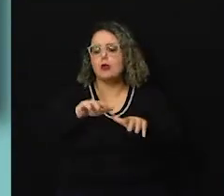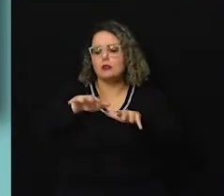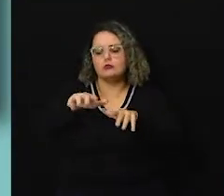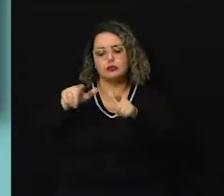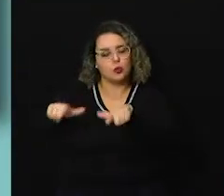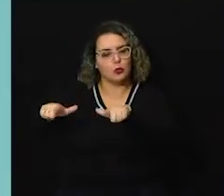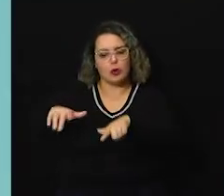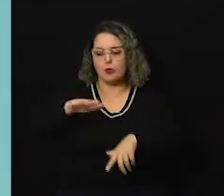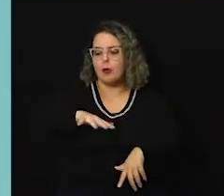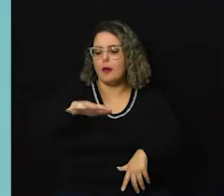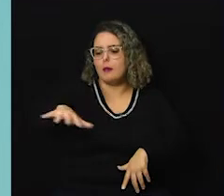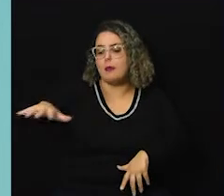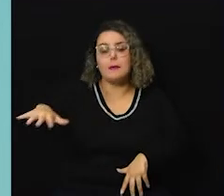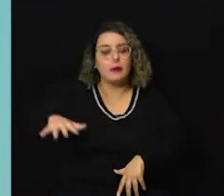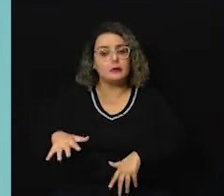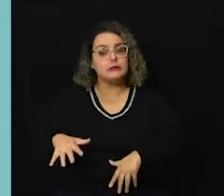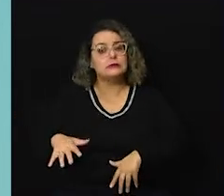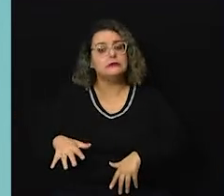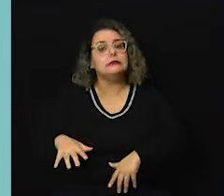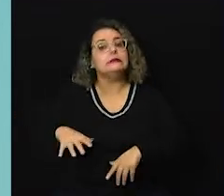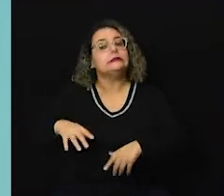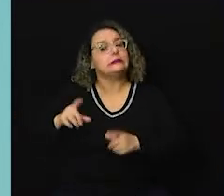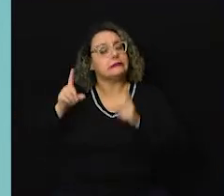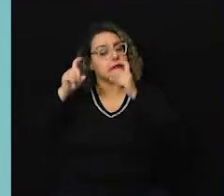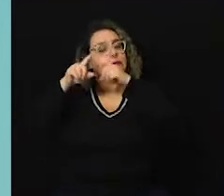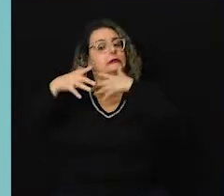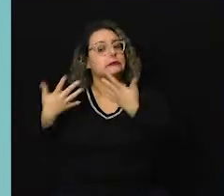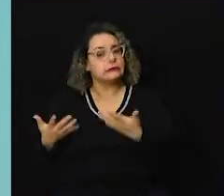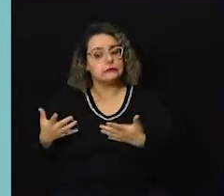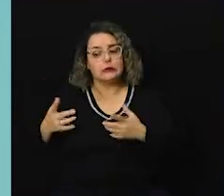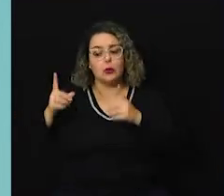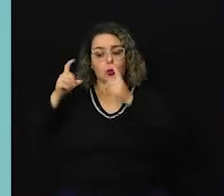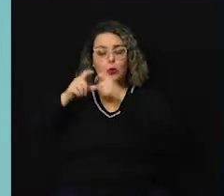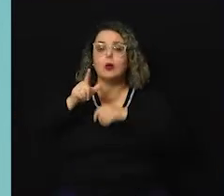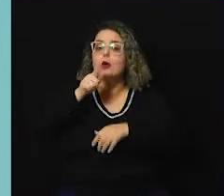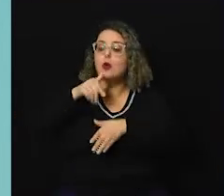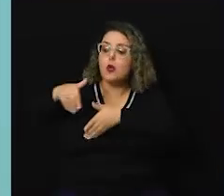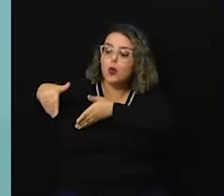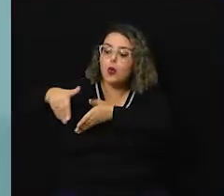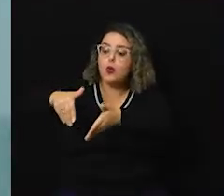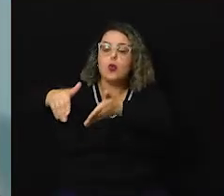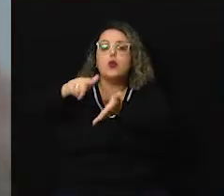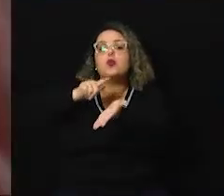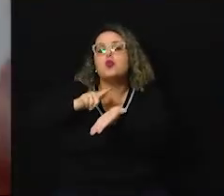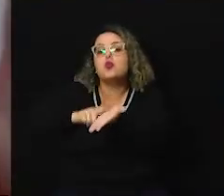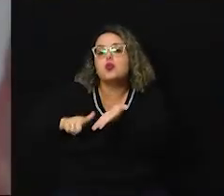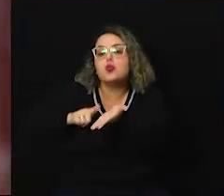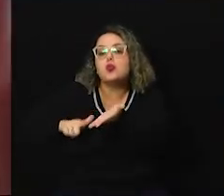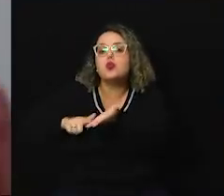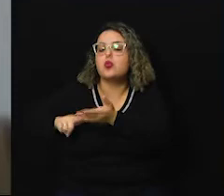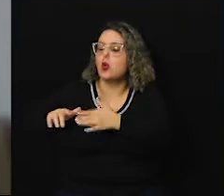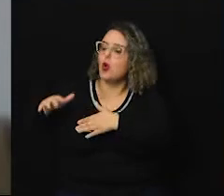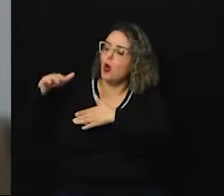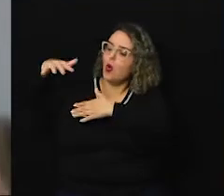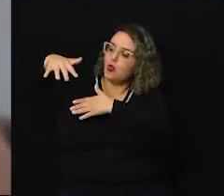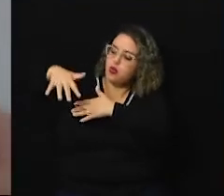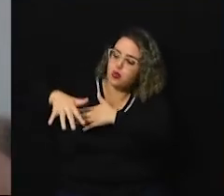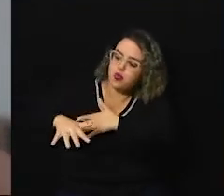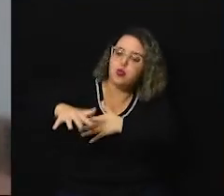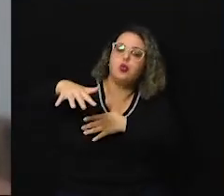e cerrada uma espécie criticamente ameaçada e que só ocorre em regiões de rios e Águas muito limpas com